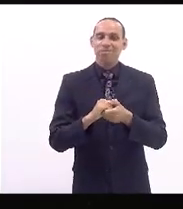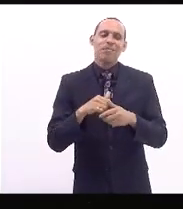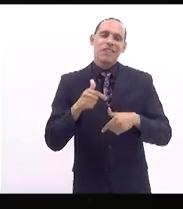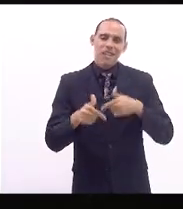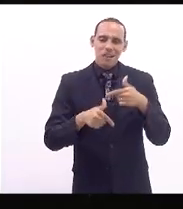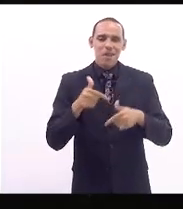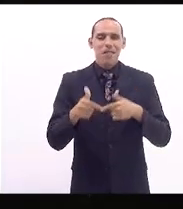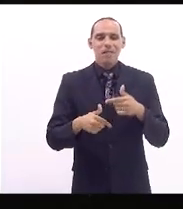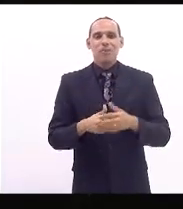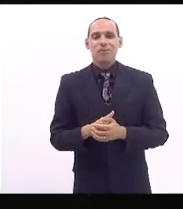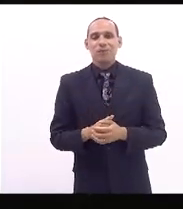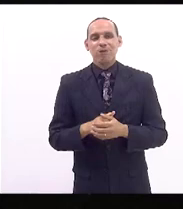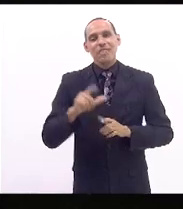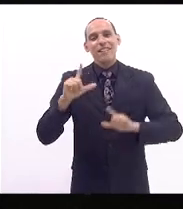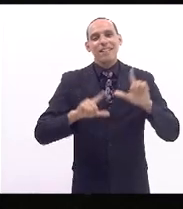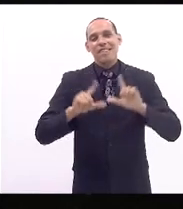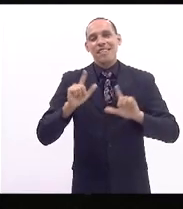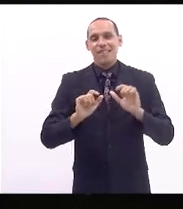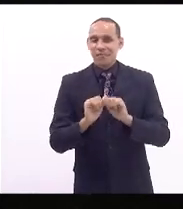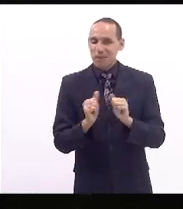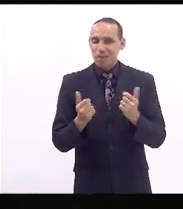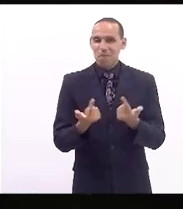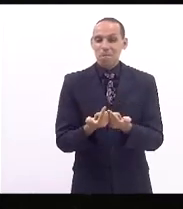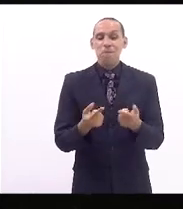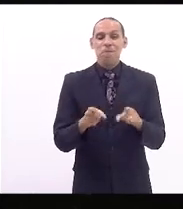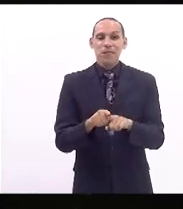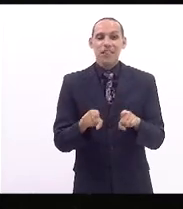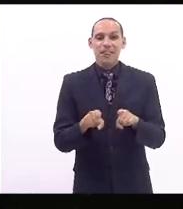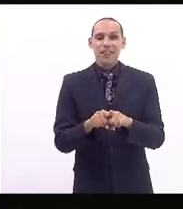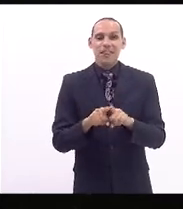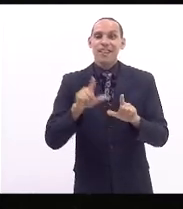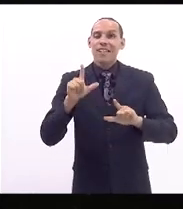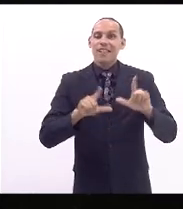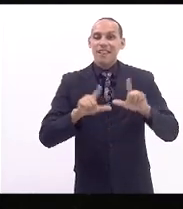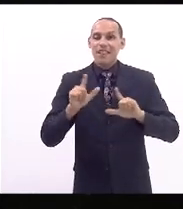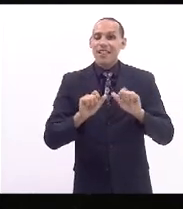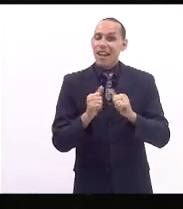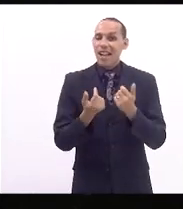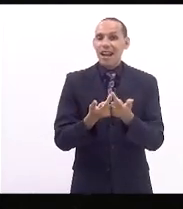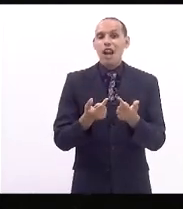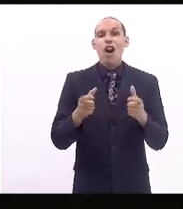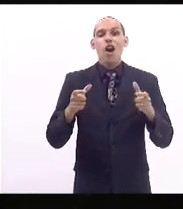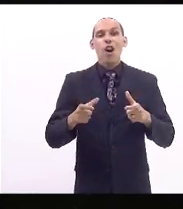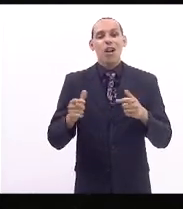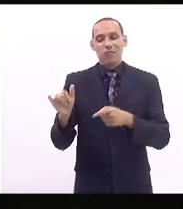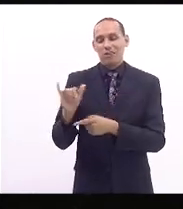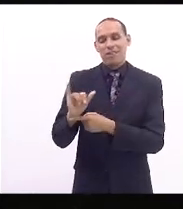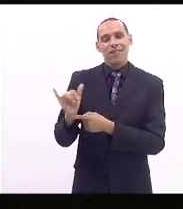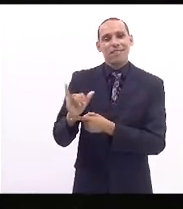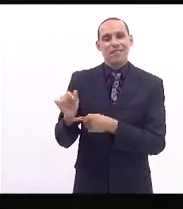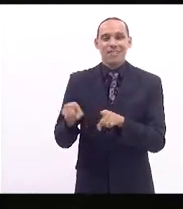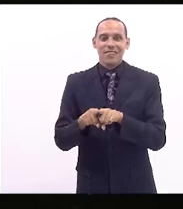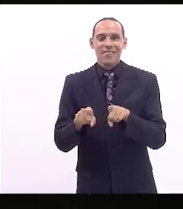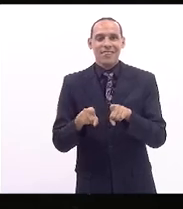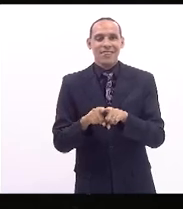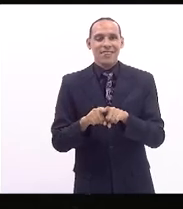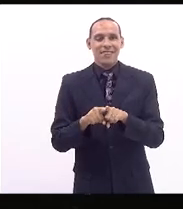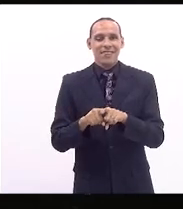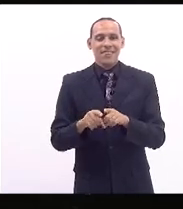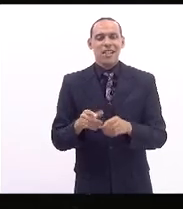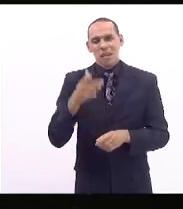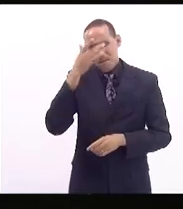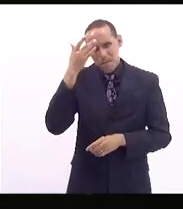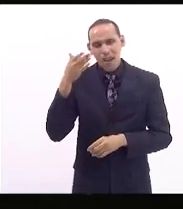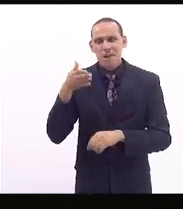trabalho da nossa TV alerj e do Nossa TV alerj ao vivo no YouTube né em uma interação muito